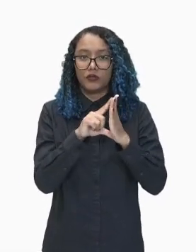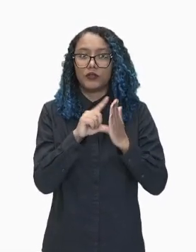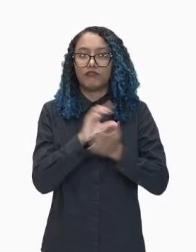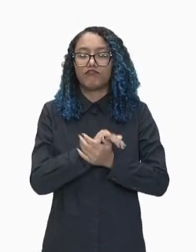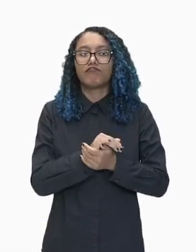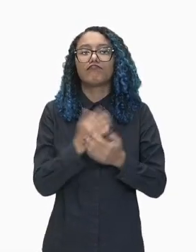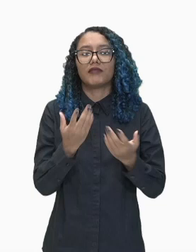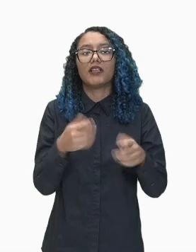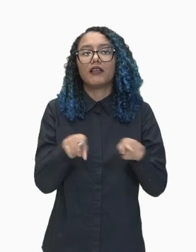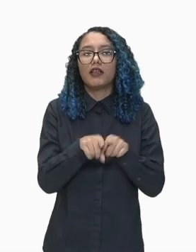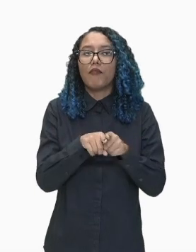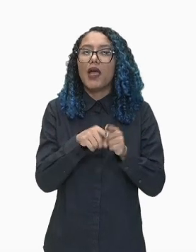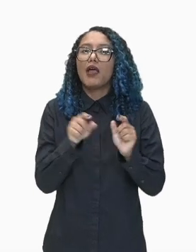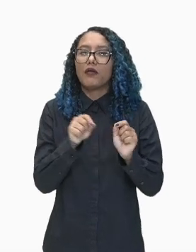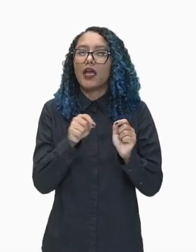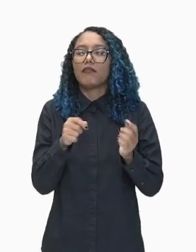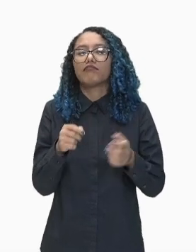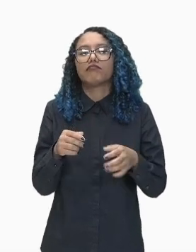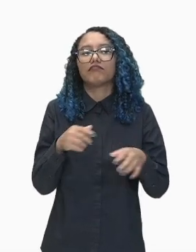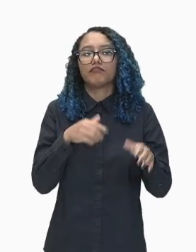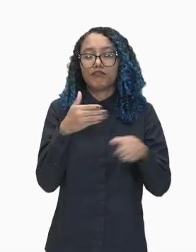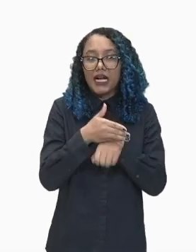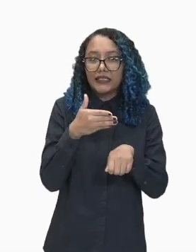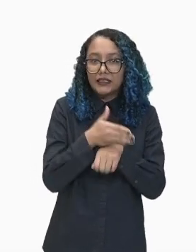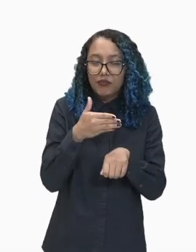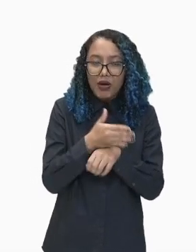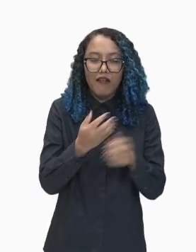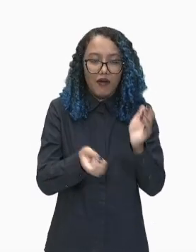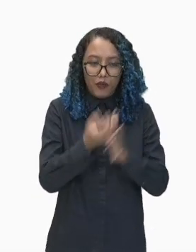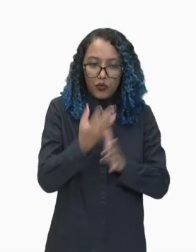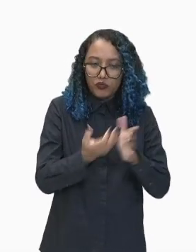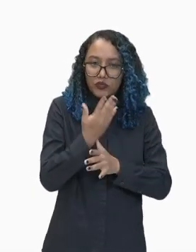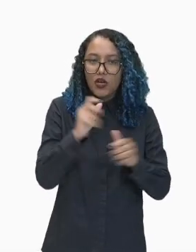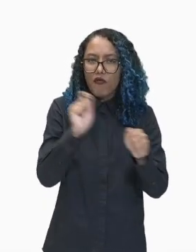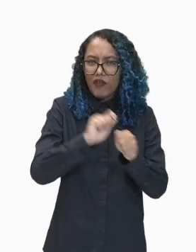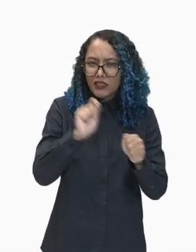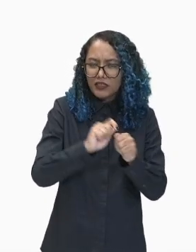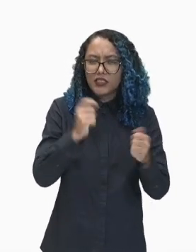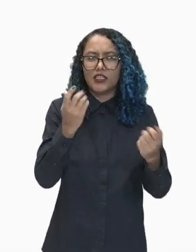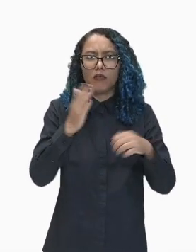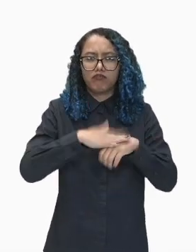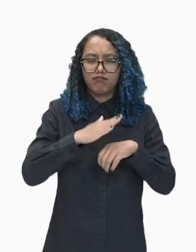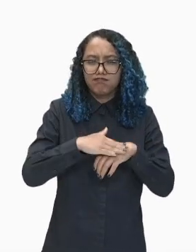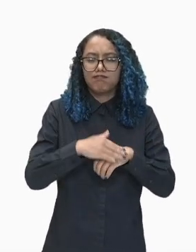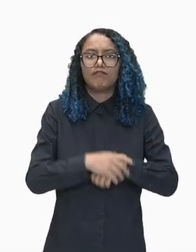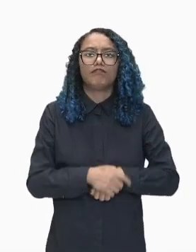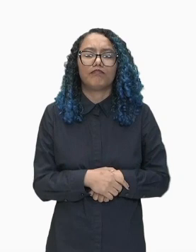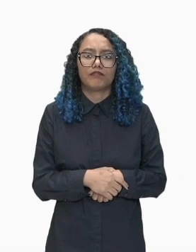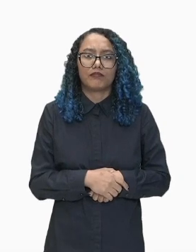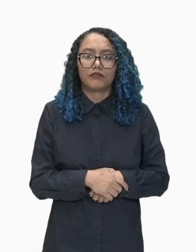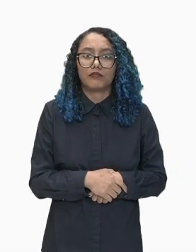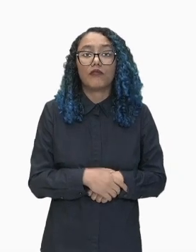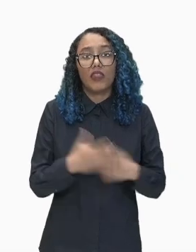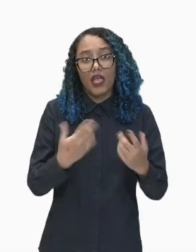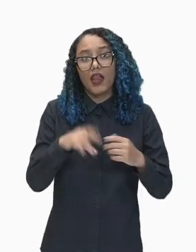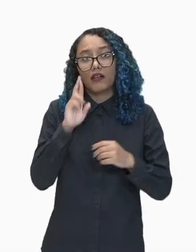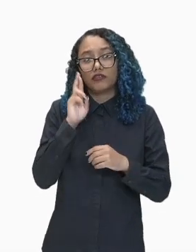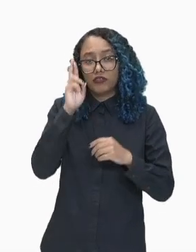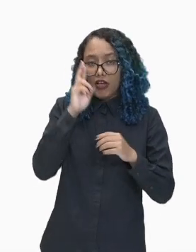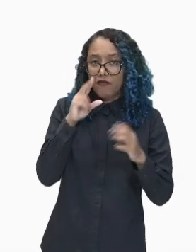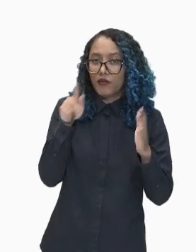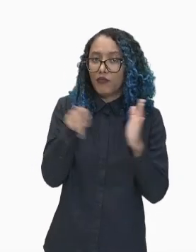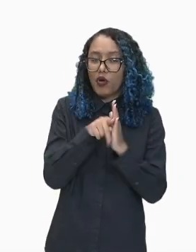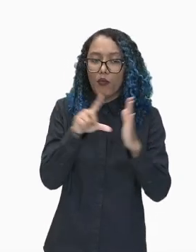fazia parte da produção. Esse mestre oficial, né, ele era o dono da oficina e ele